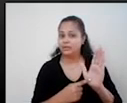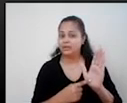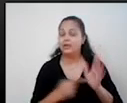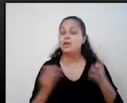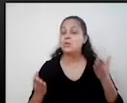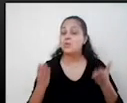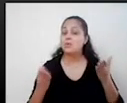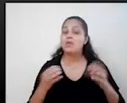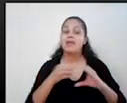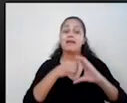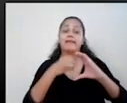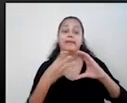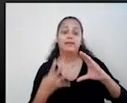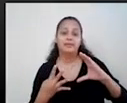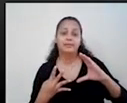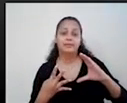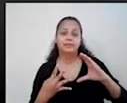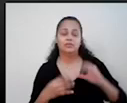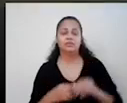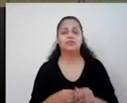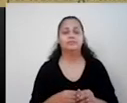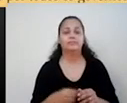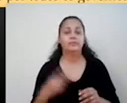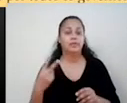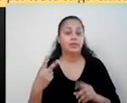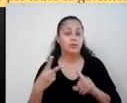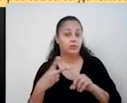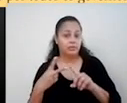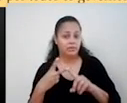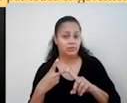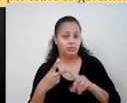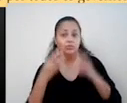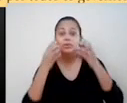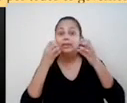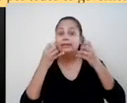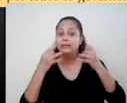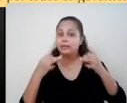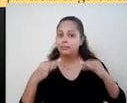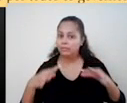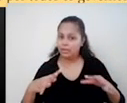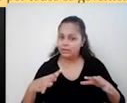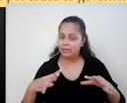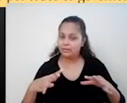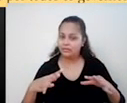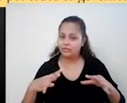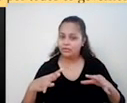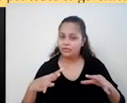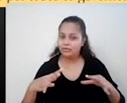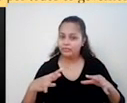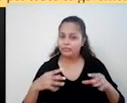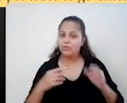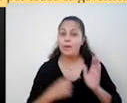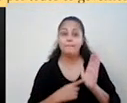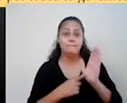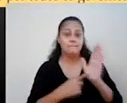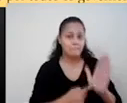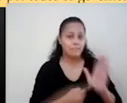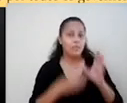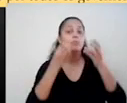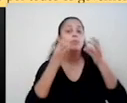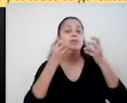são os predicativos, as características, tá bom? Segundo tipo, explicativo. O próprio nome já fala, ele vem para trazer